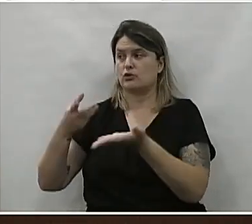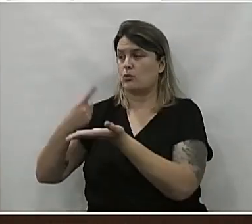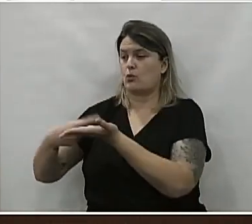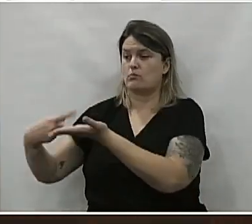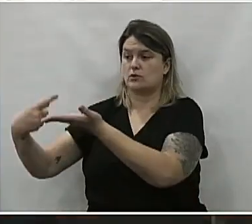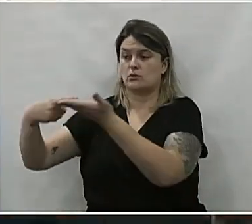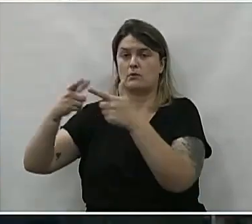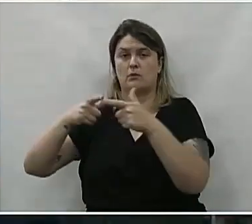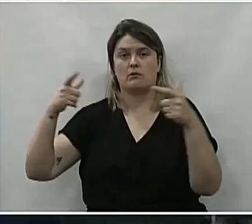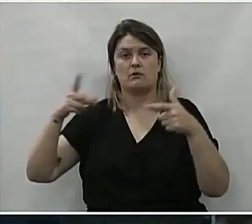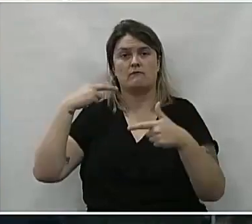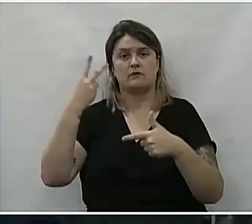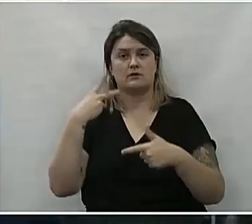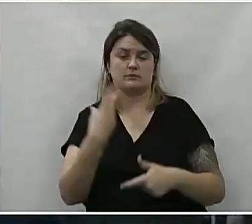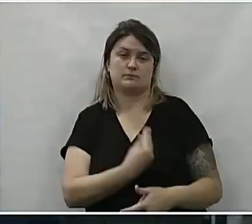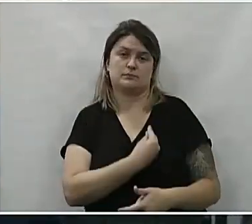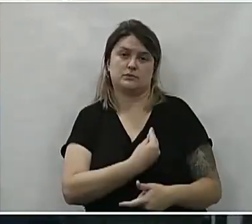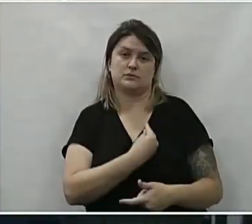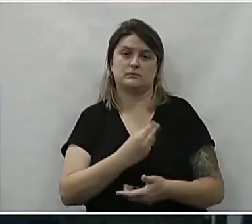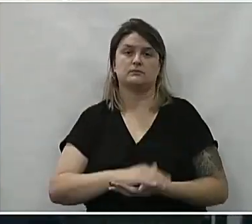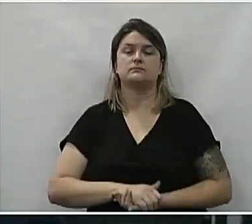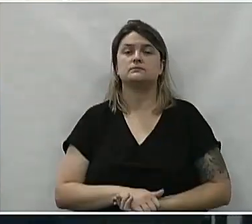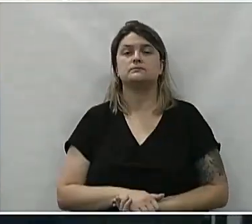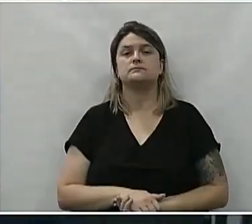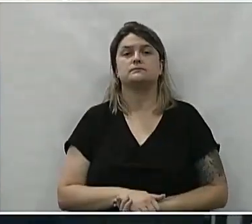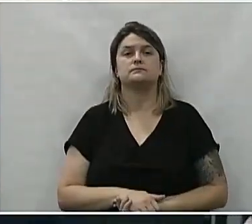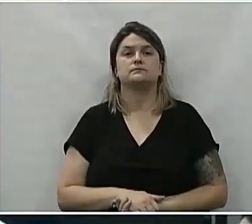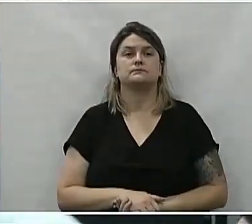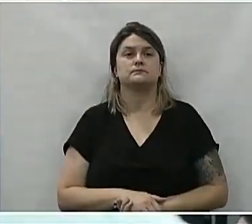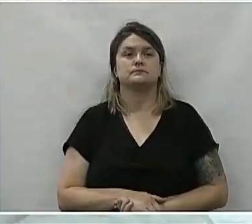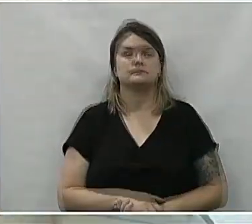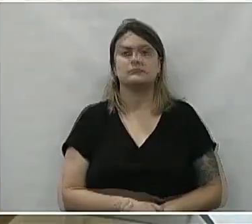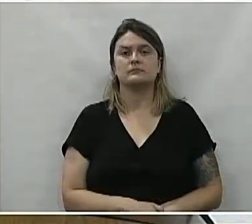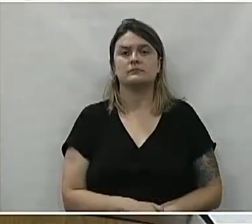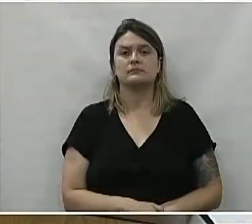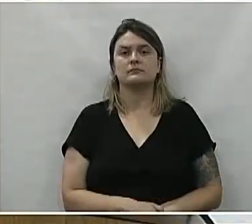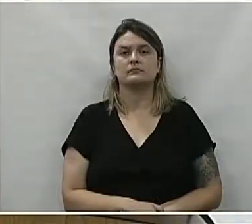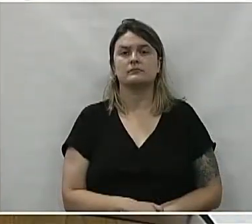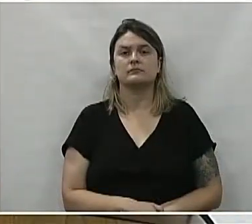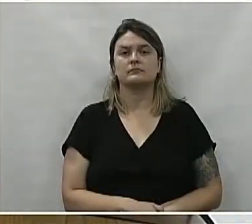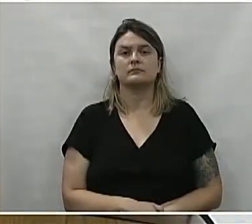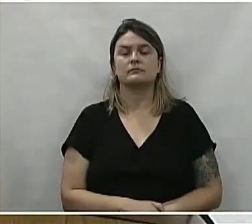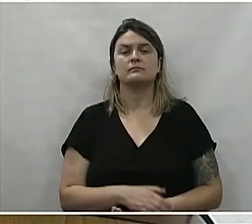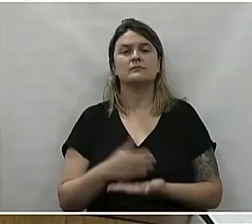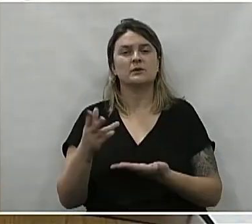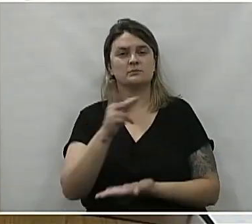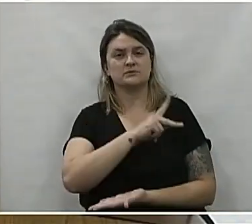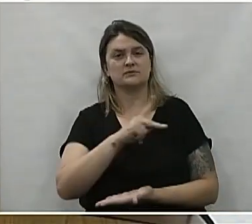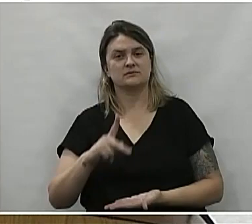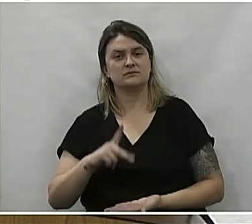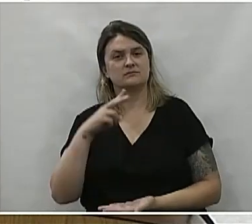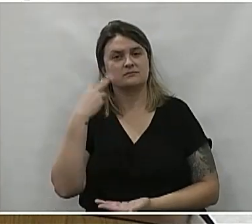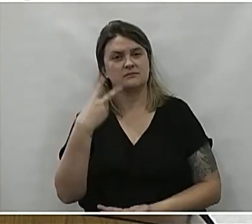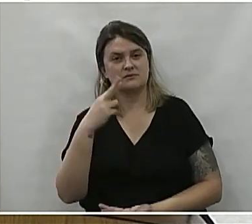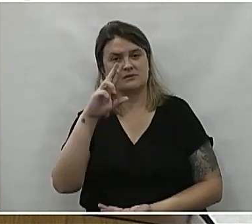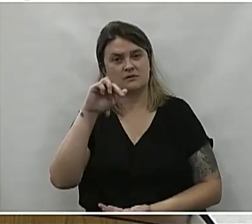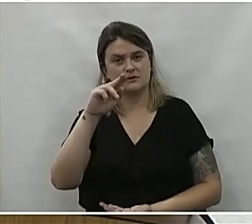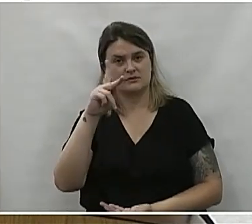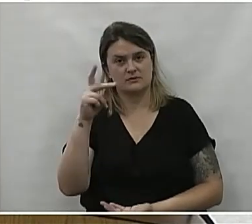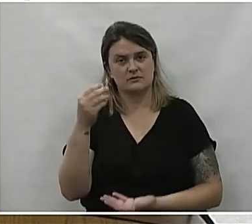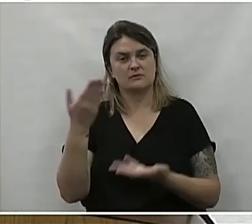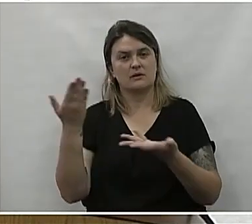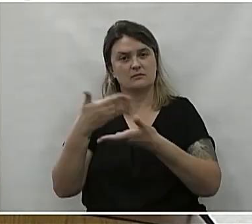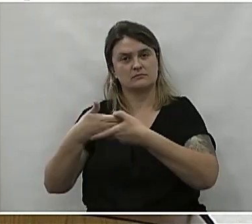Entre a maioria Dos vereadores Logo após A reunião Das comissões Presidente Ratchko Cumprimentando